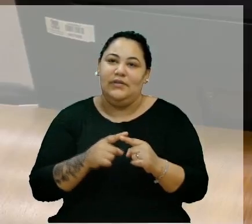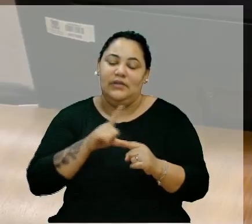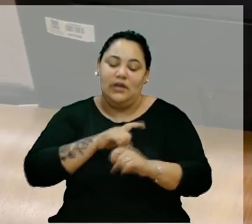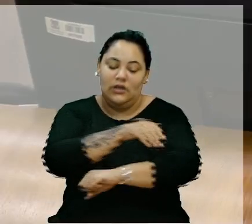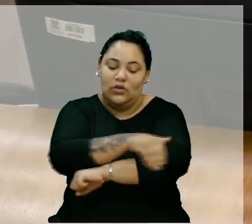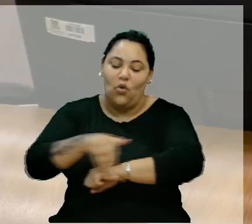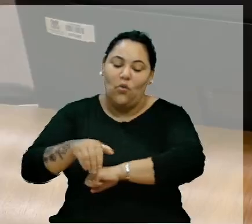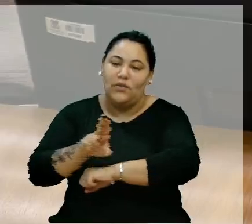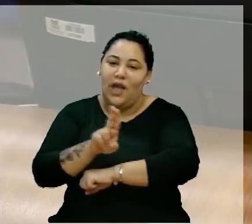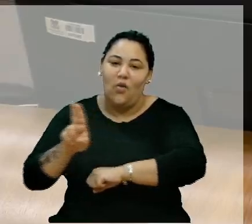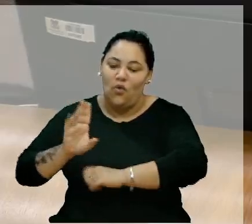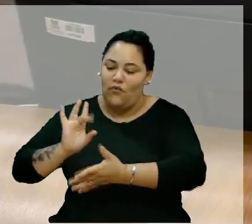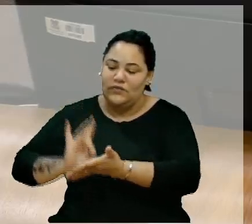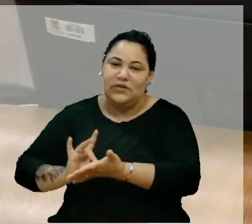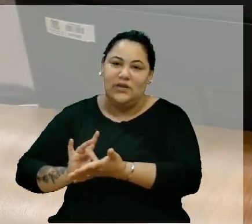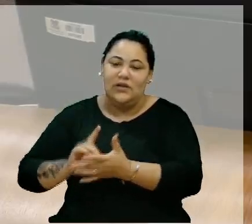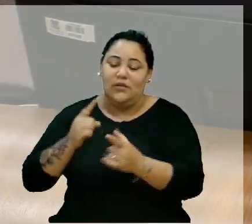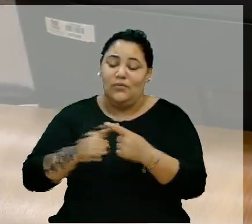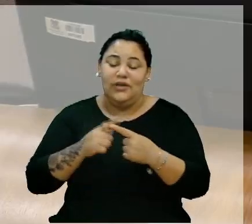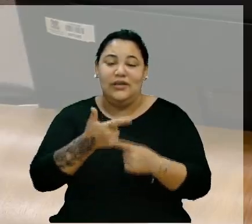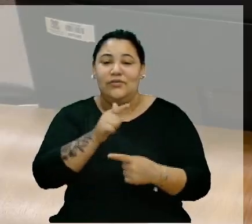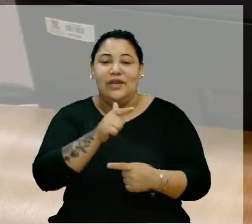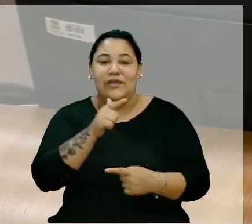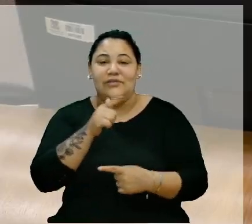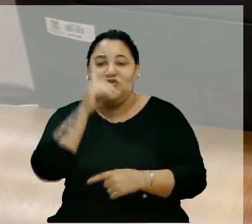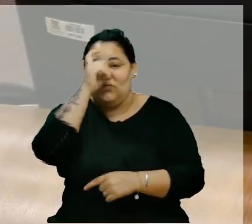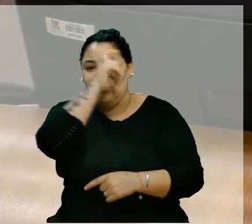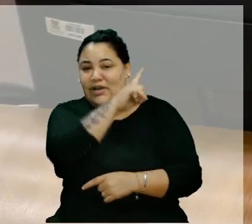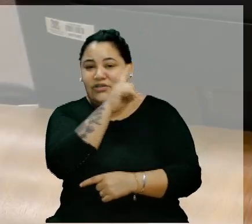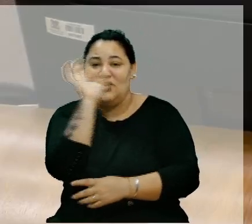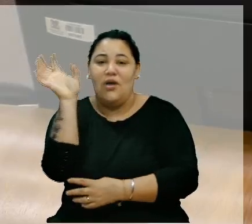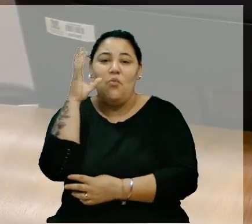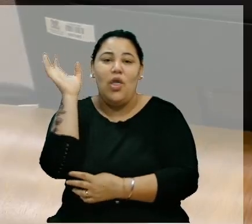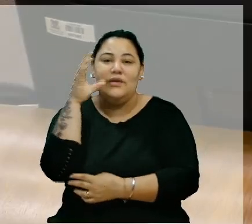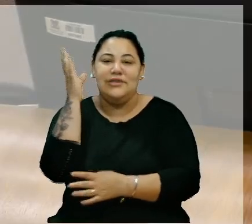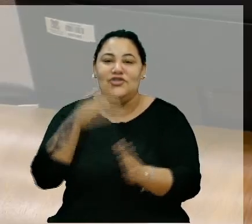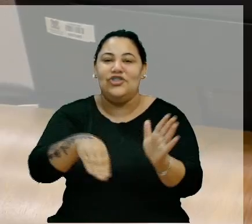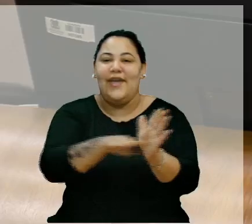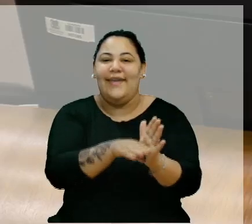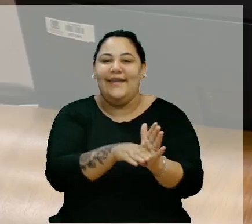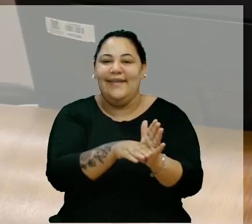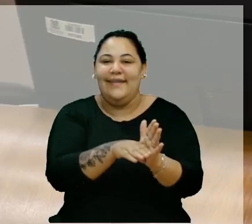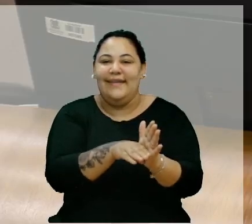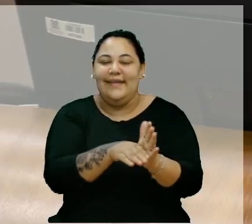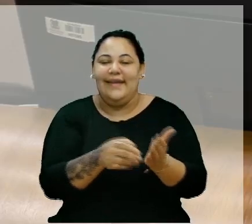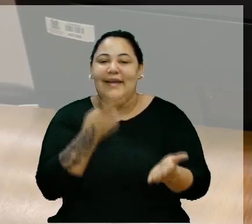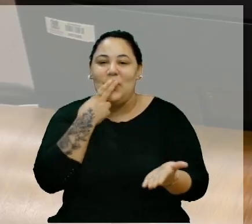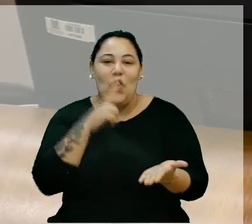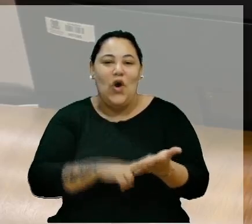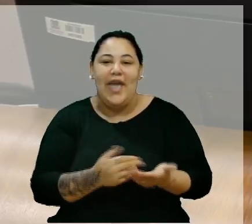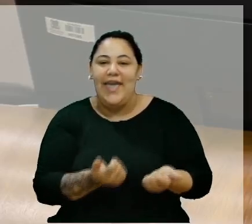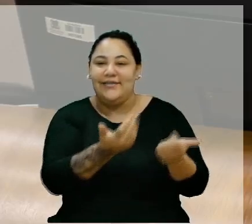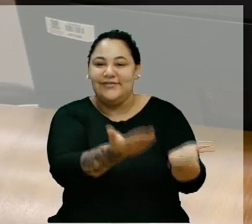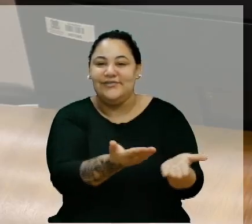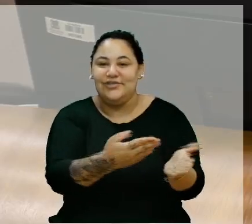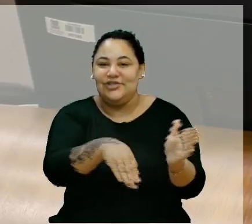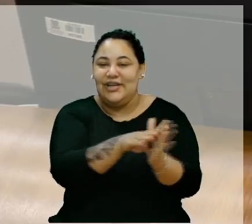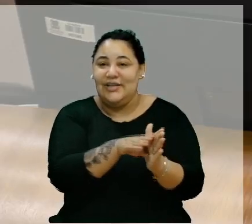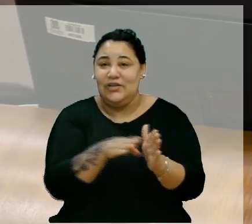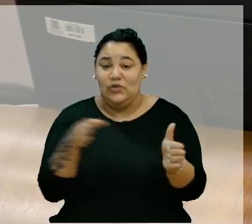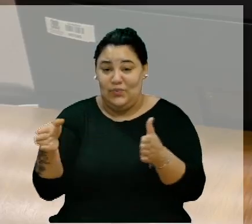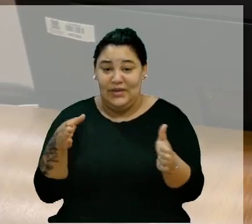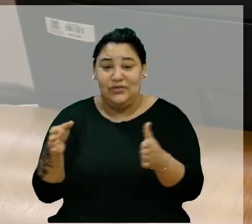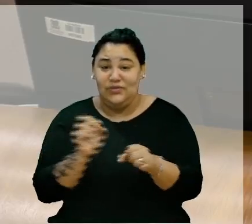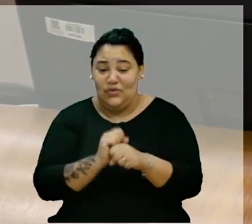Porque não tem dificuldade que uma ambulância chegue, que as entregas cheguem, que no período da pandemia,